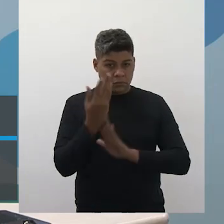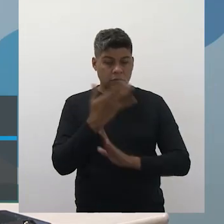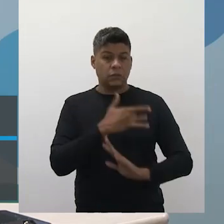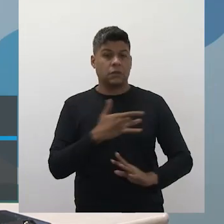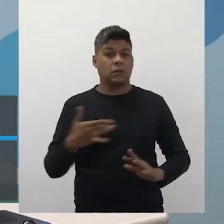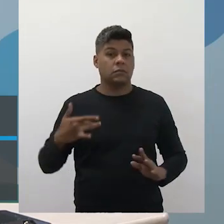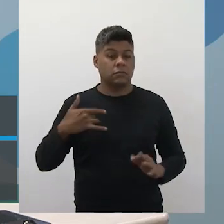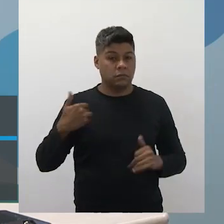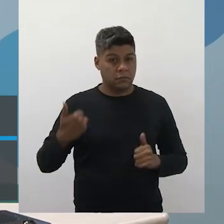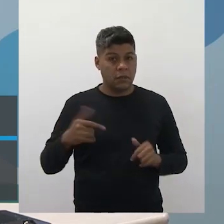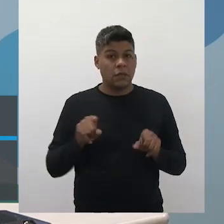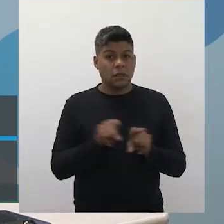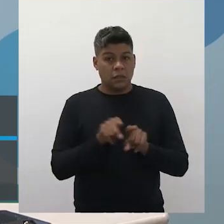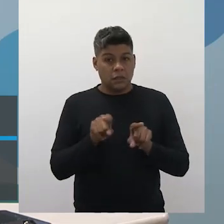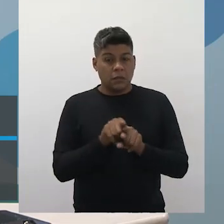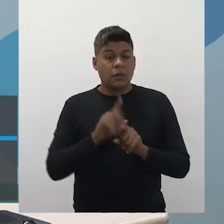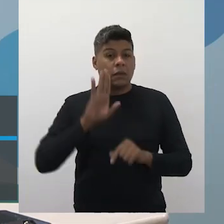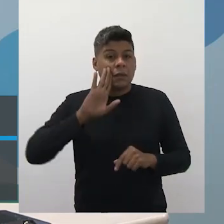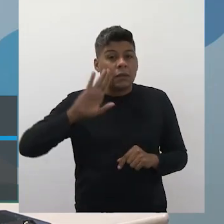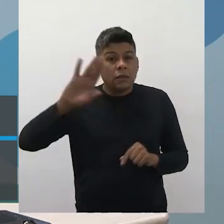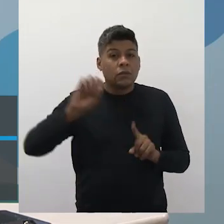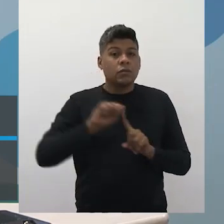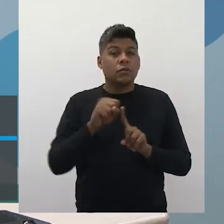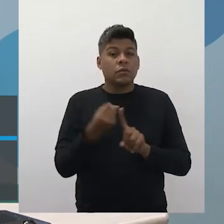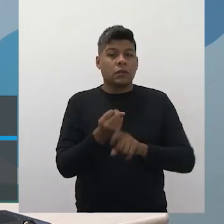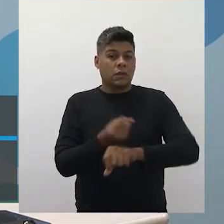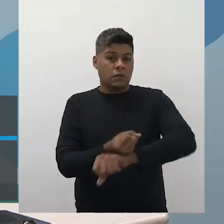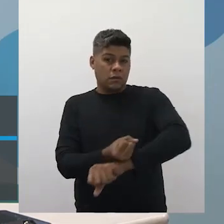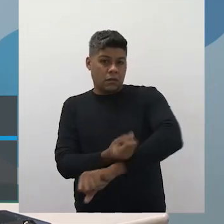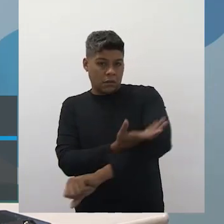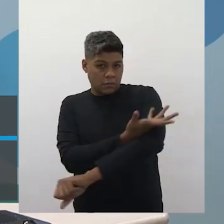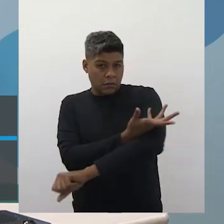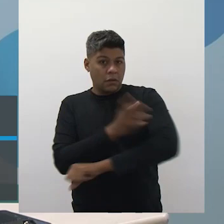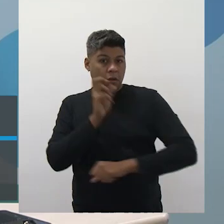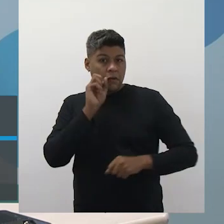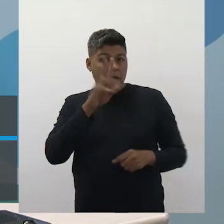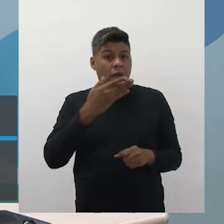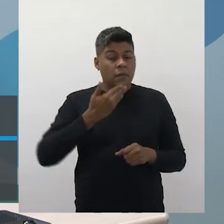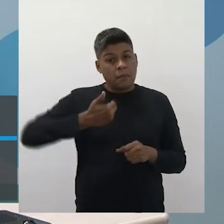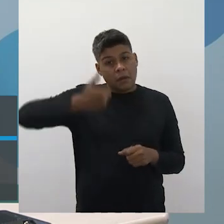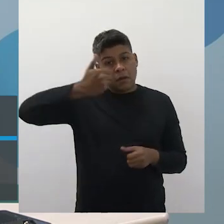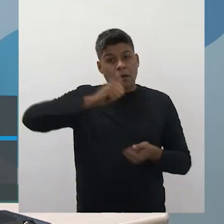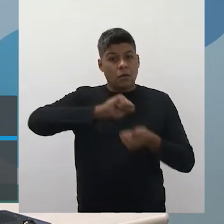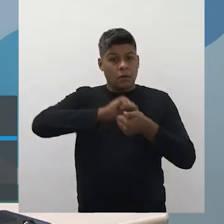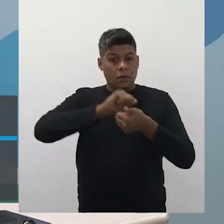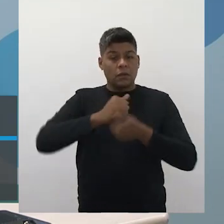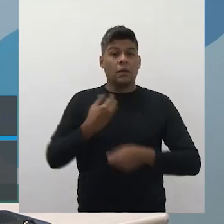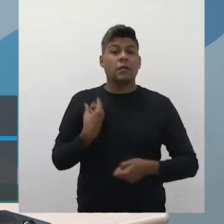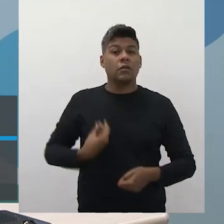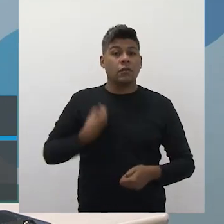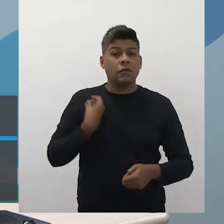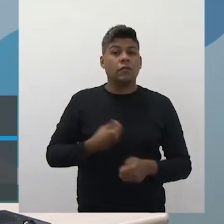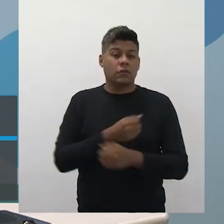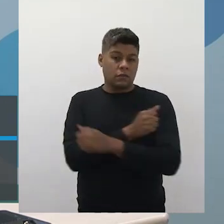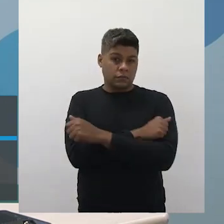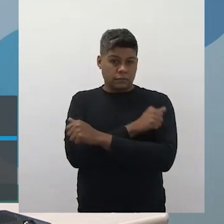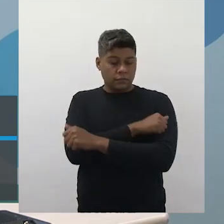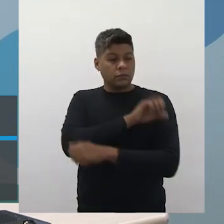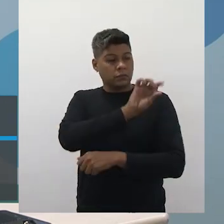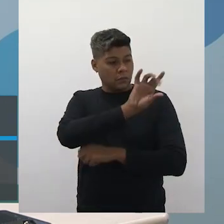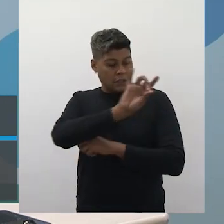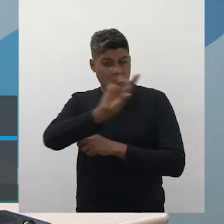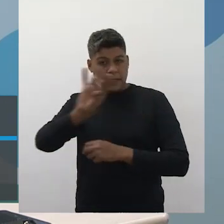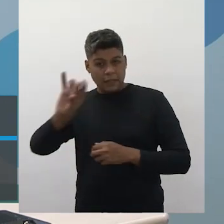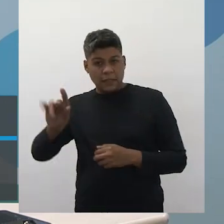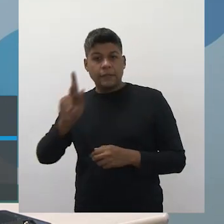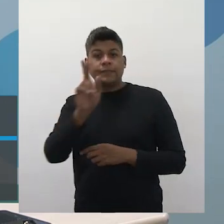saudável. Tá? E também as premissas socioemocionais que visam a melhoria da qualidade de vida dos indivíduos, dos